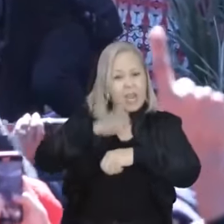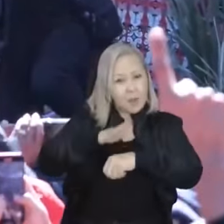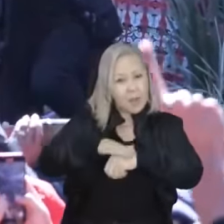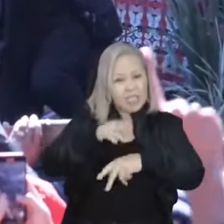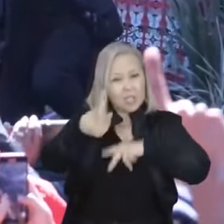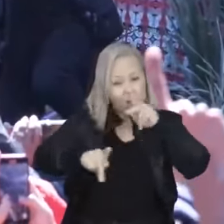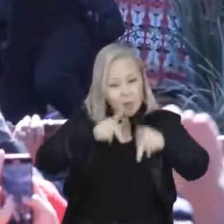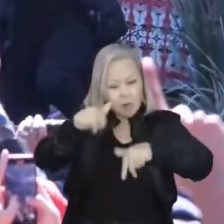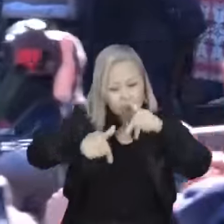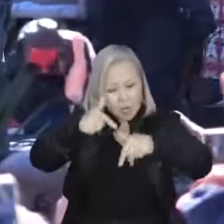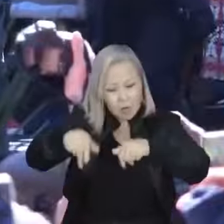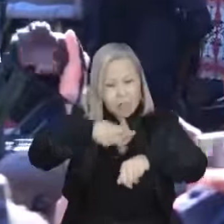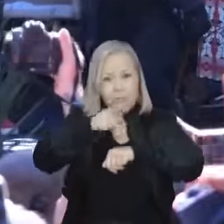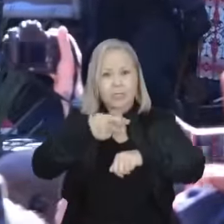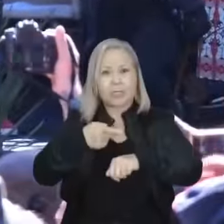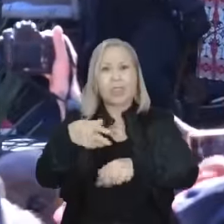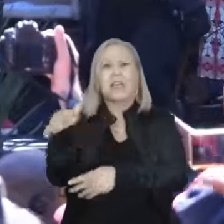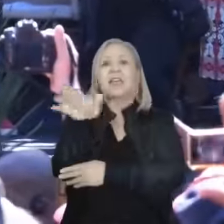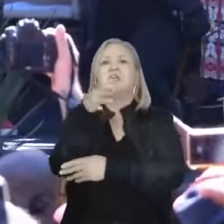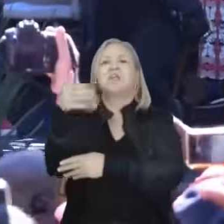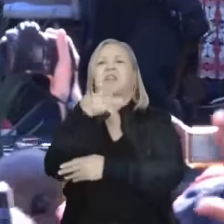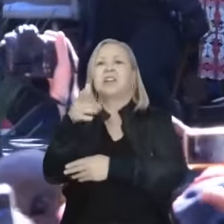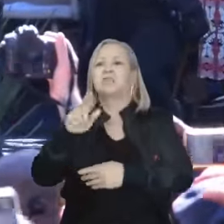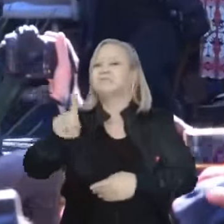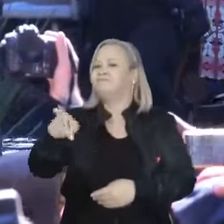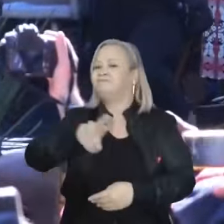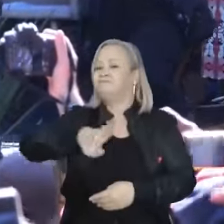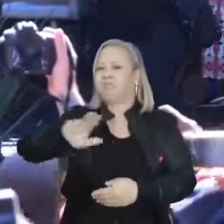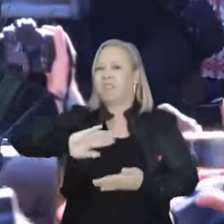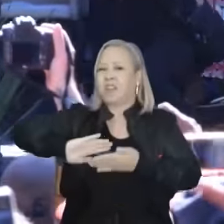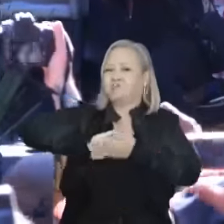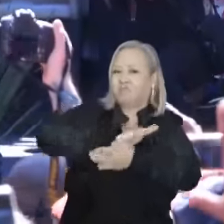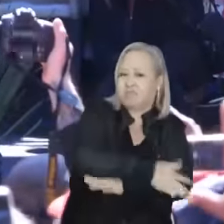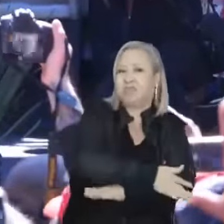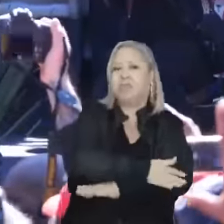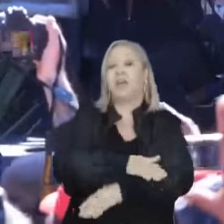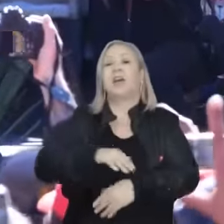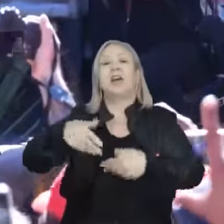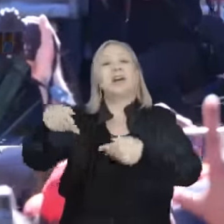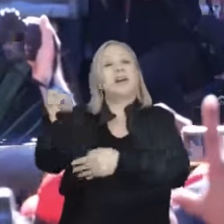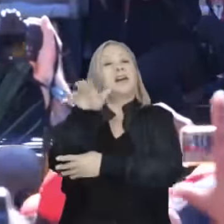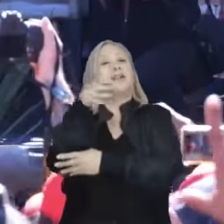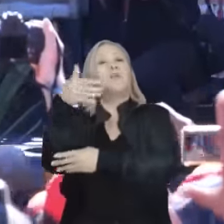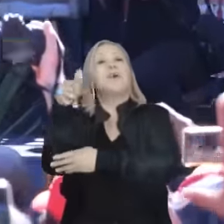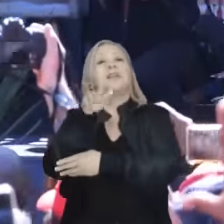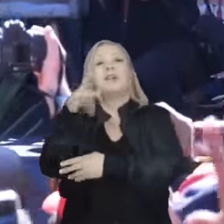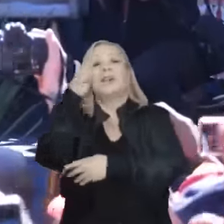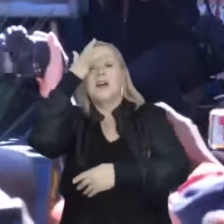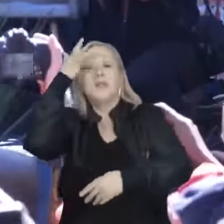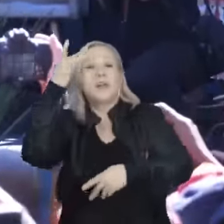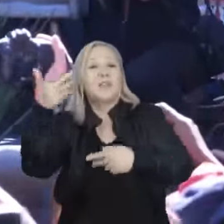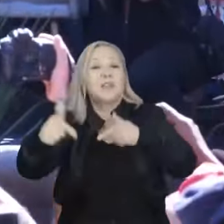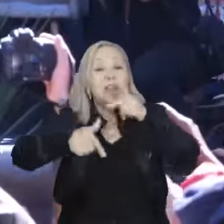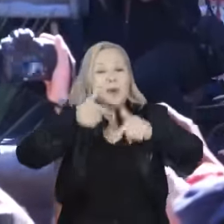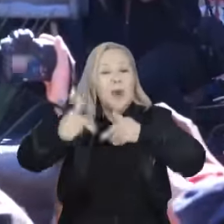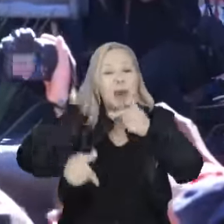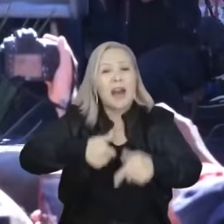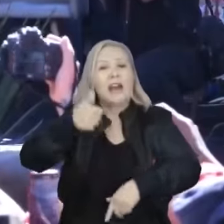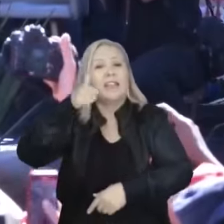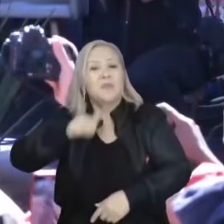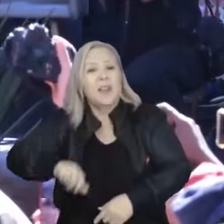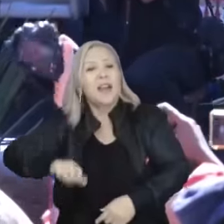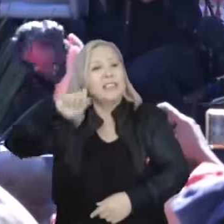Essa bandeira não é de fascista, essa bandeira é de quem trabalha. Essa porque é das mulheres, é dos negros,